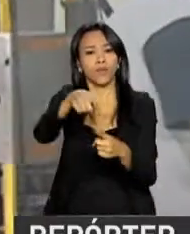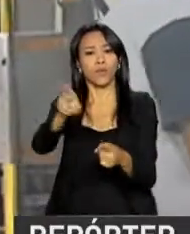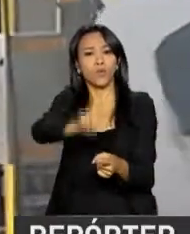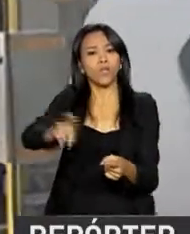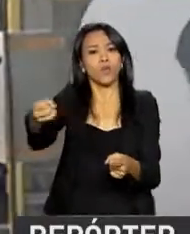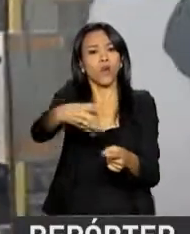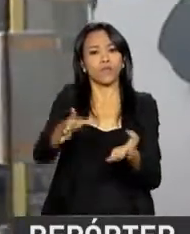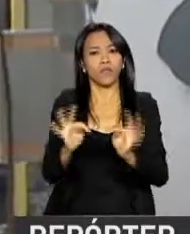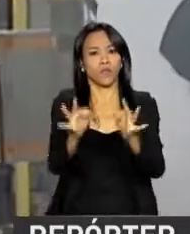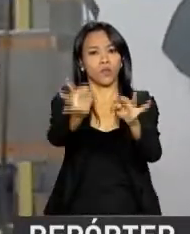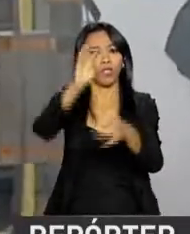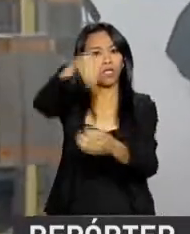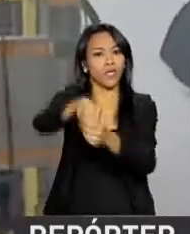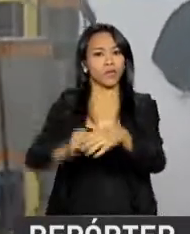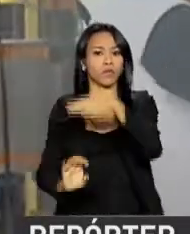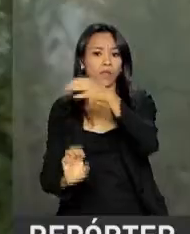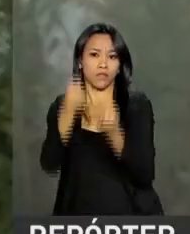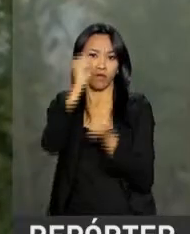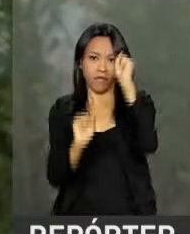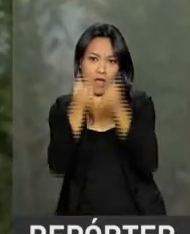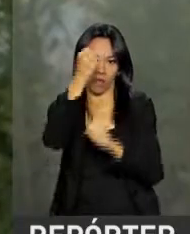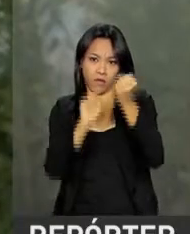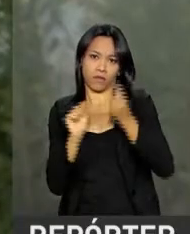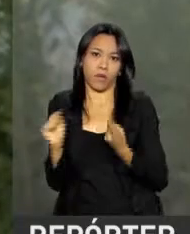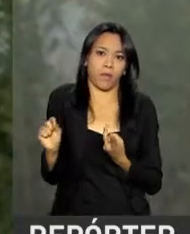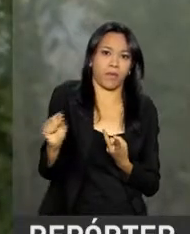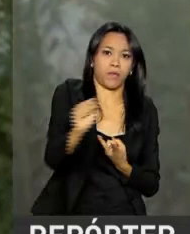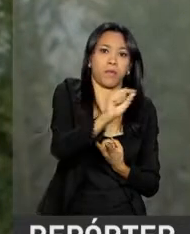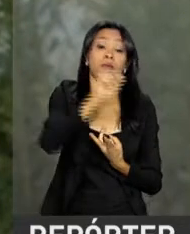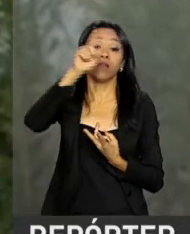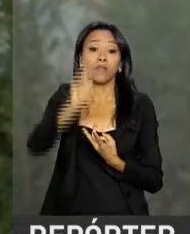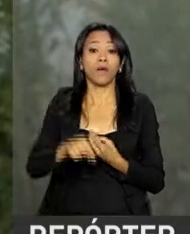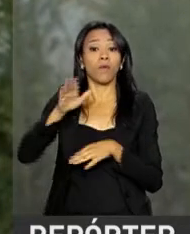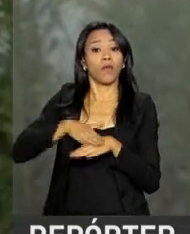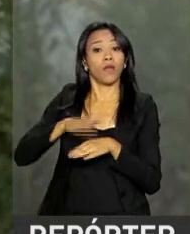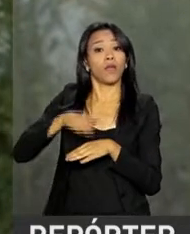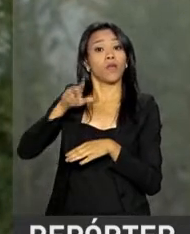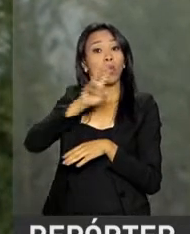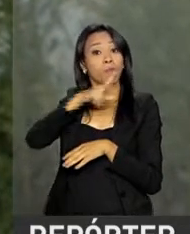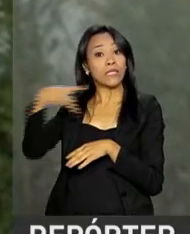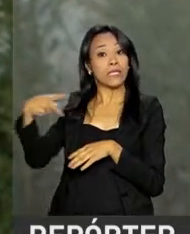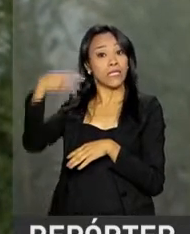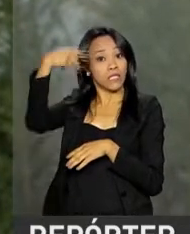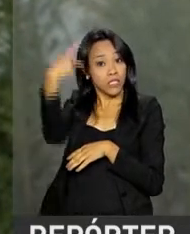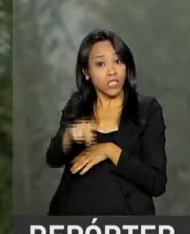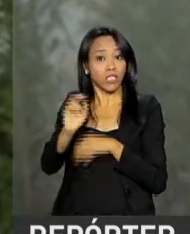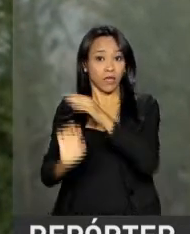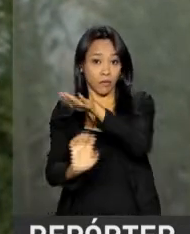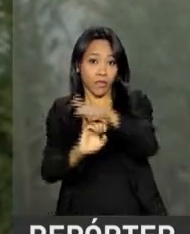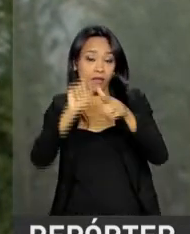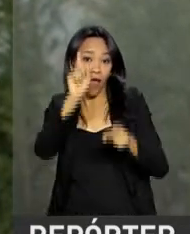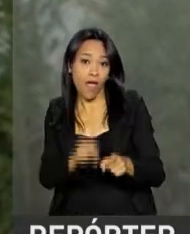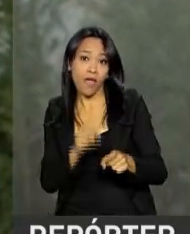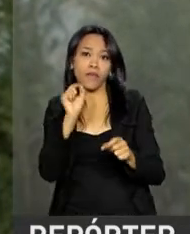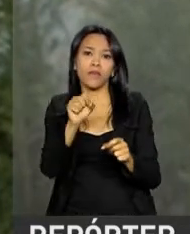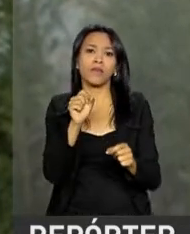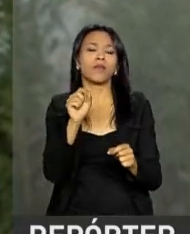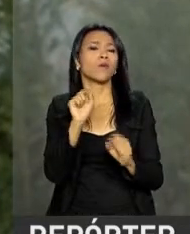tecnologias e no desenvolvimento de produtos. Segundo o presidente do grupo, a intenção é transformar as operações